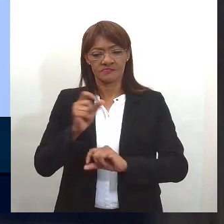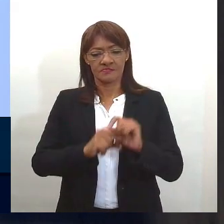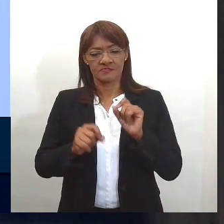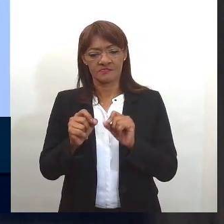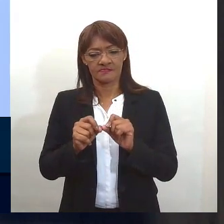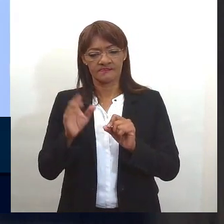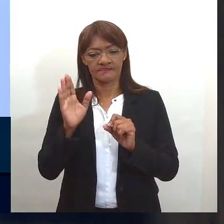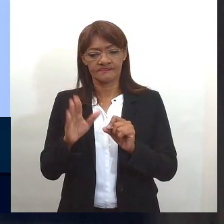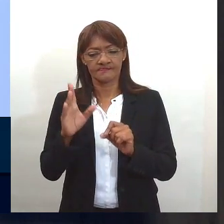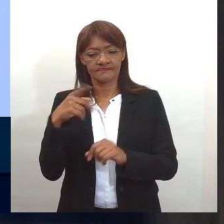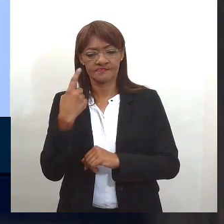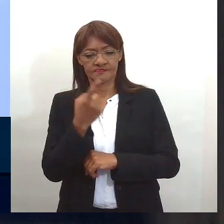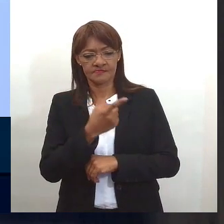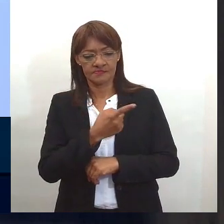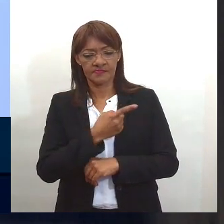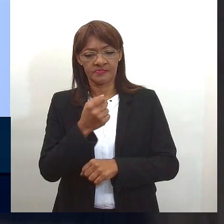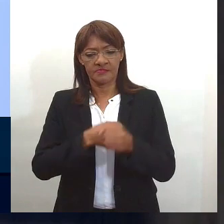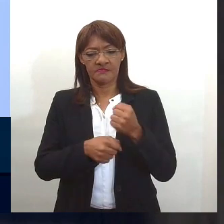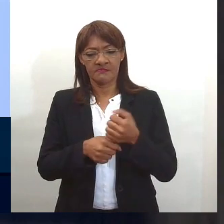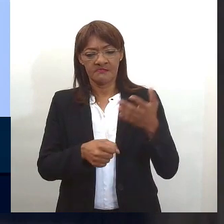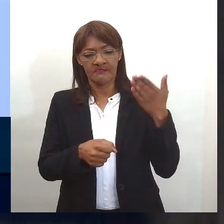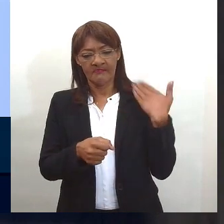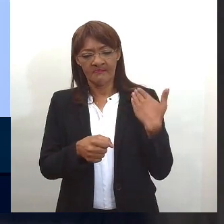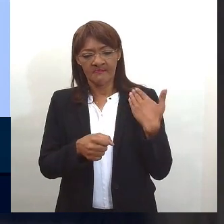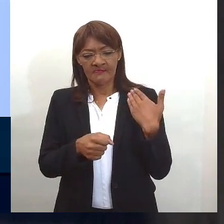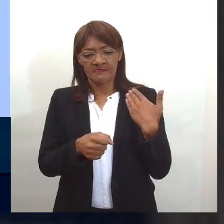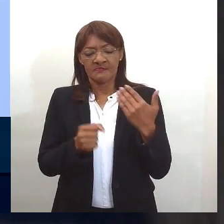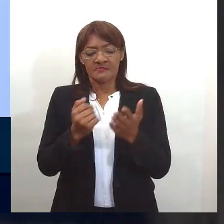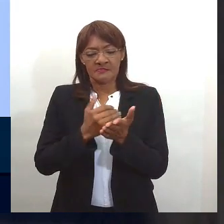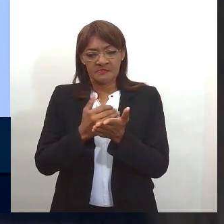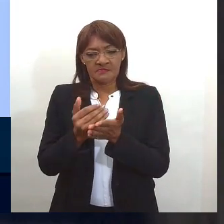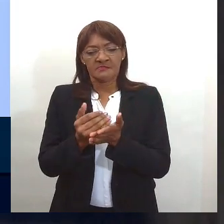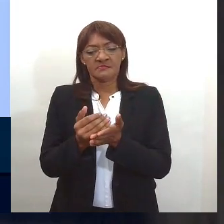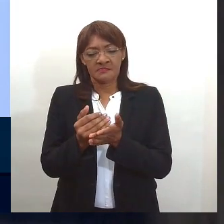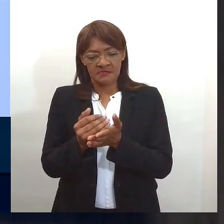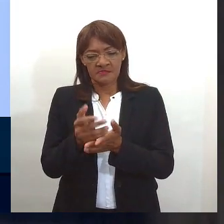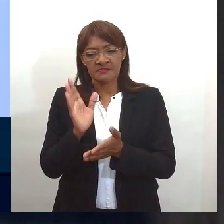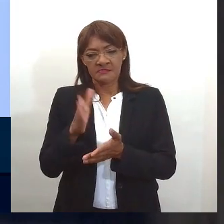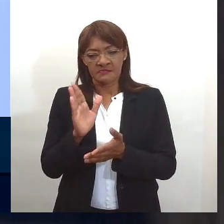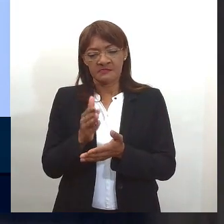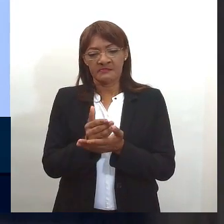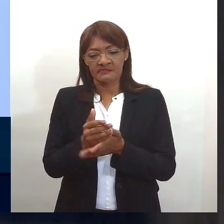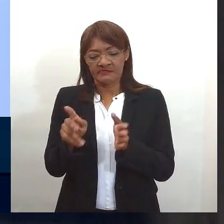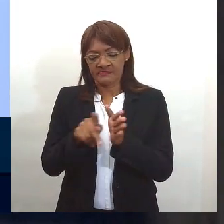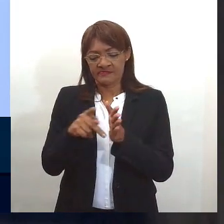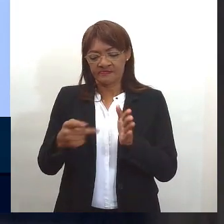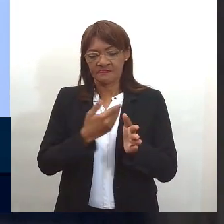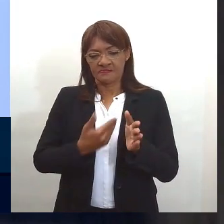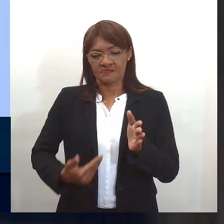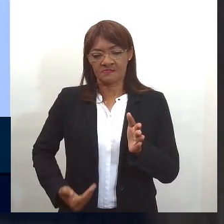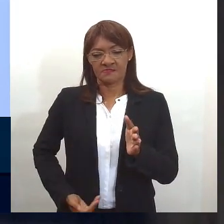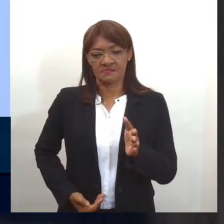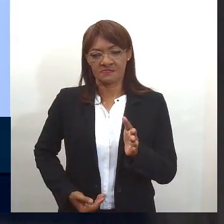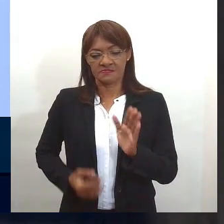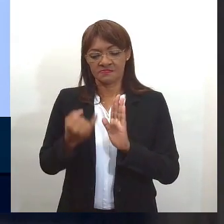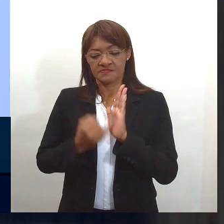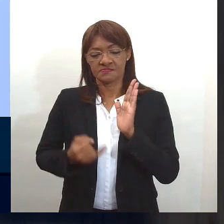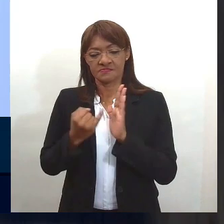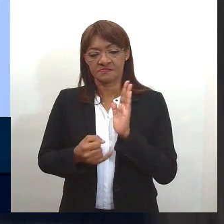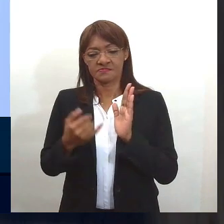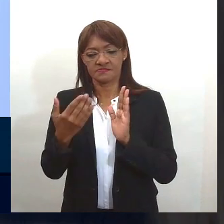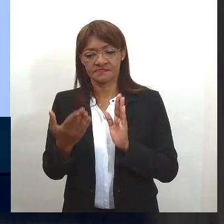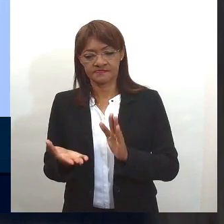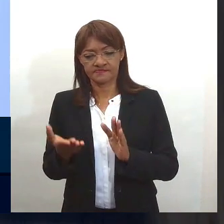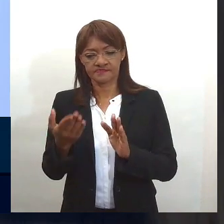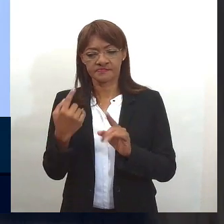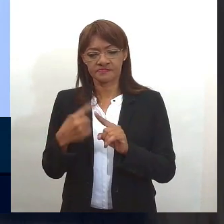a reter dos fornecedores do governo o imposto de renda, ou seja, o imposto que ia para a União no ajuste anual, agora